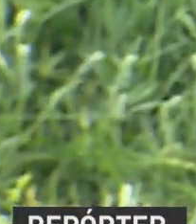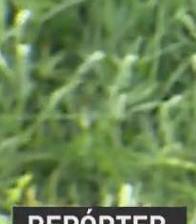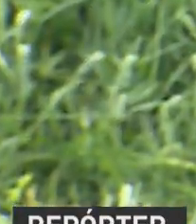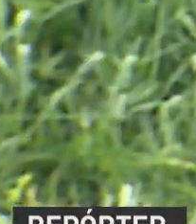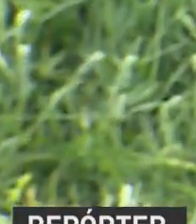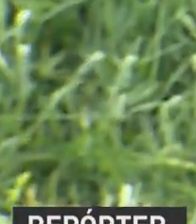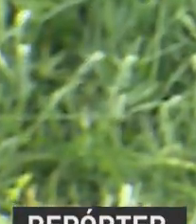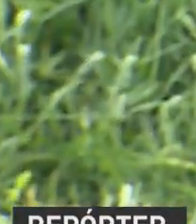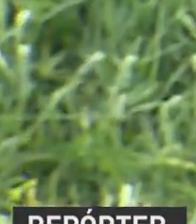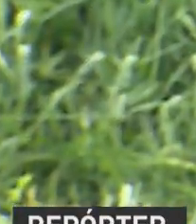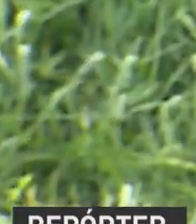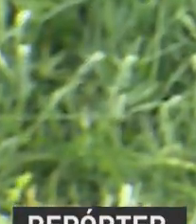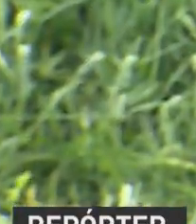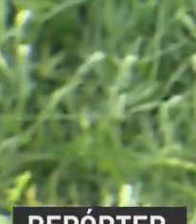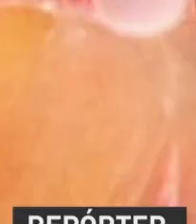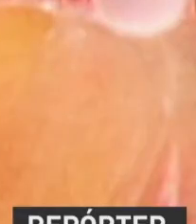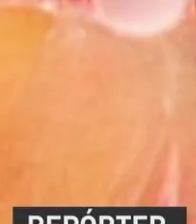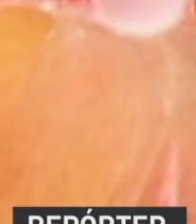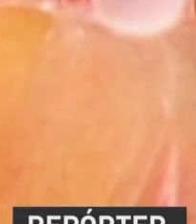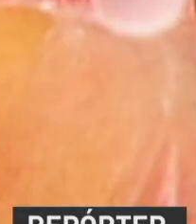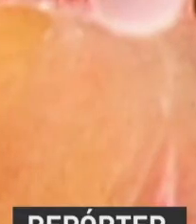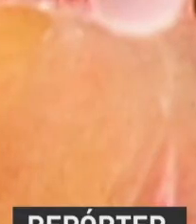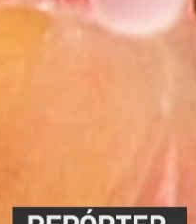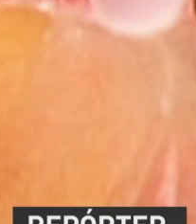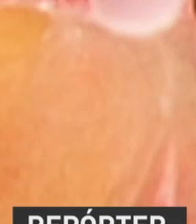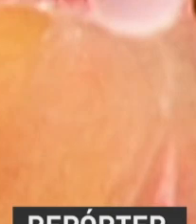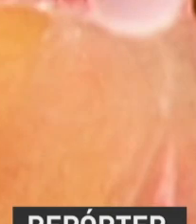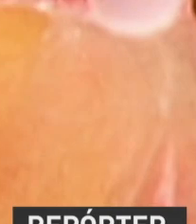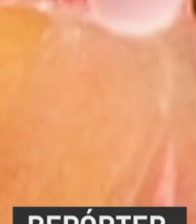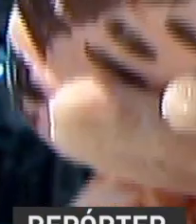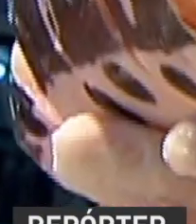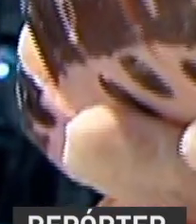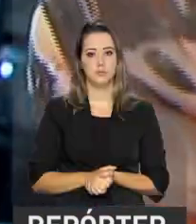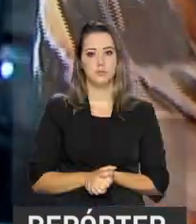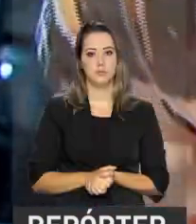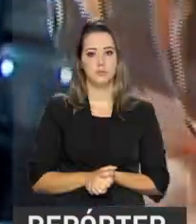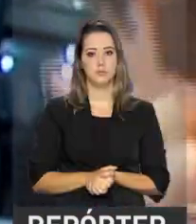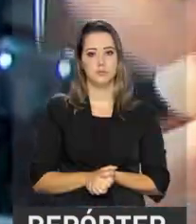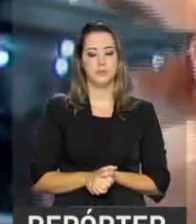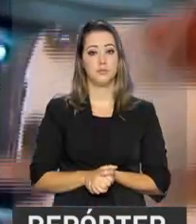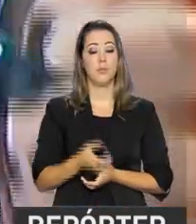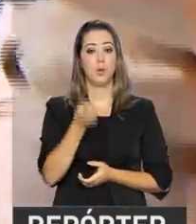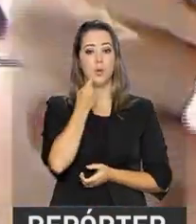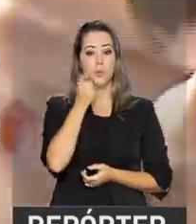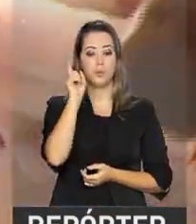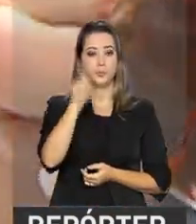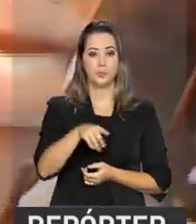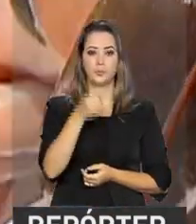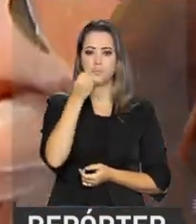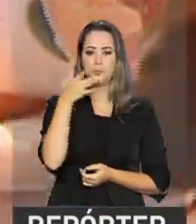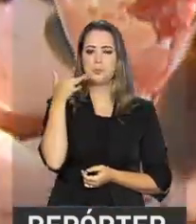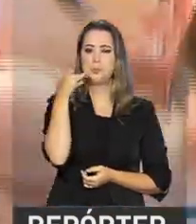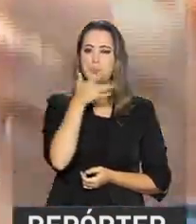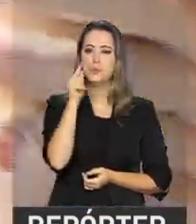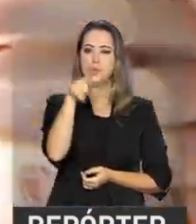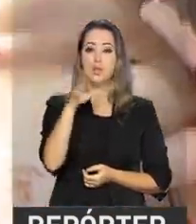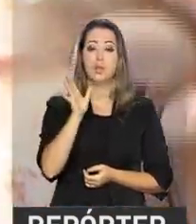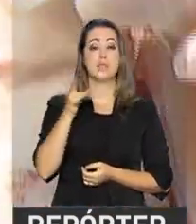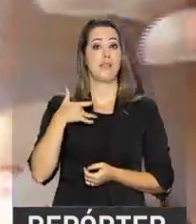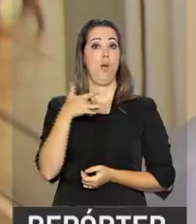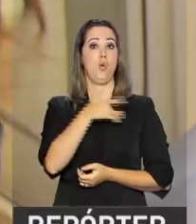já faz parte do cardápio do brasileiro. Além de saborosa, a carne é rica em nutrientes essenciais para a